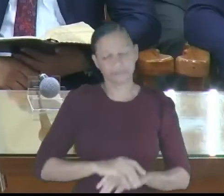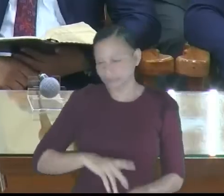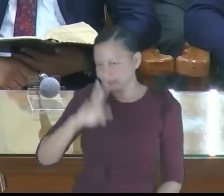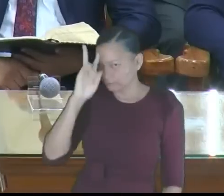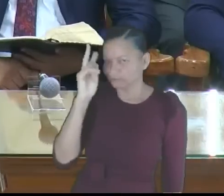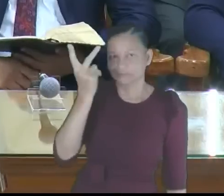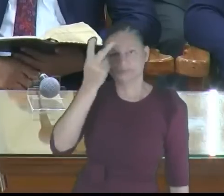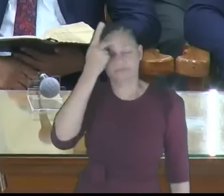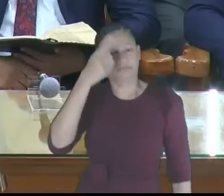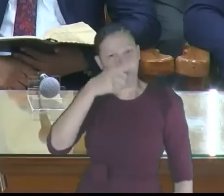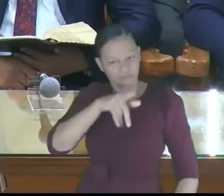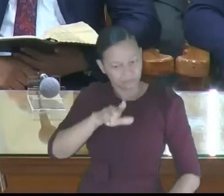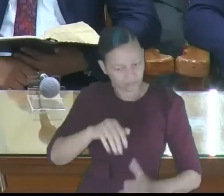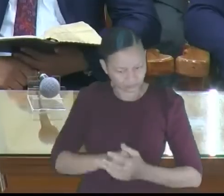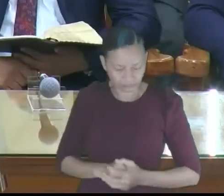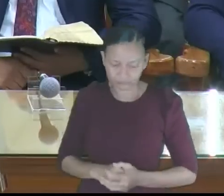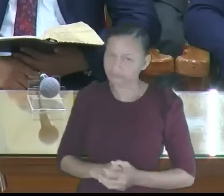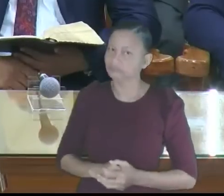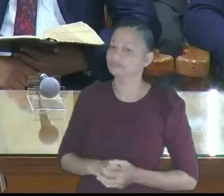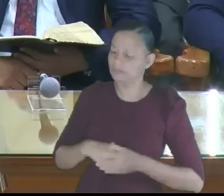dores.